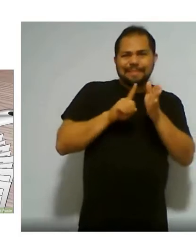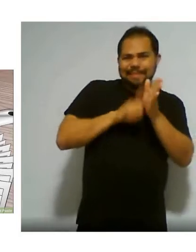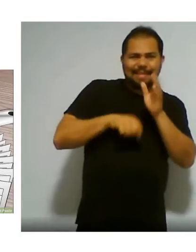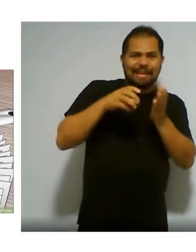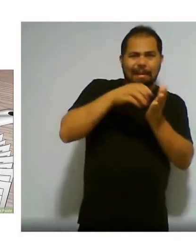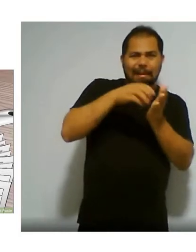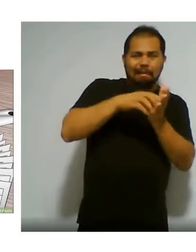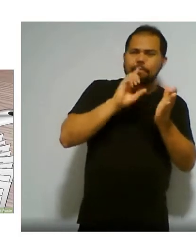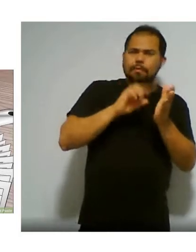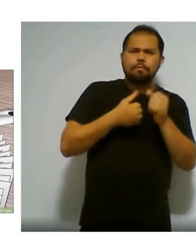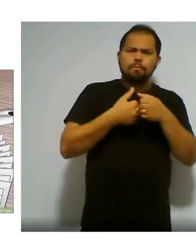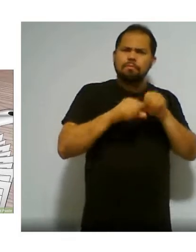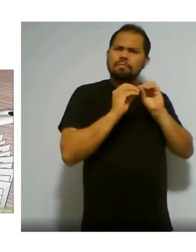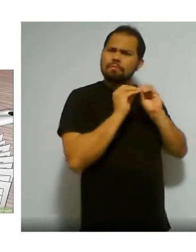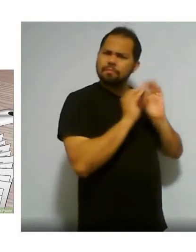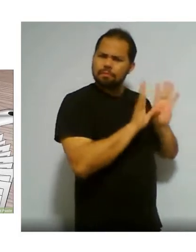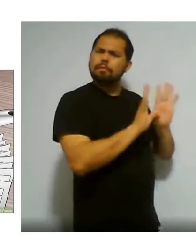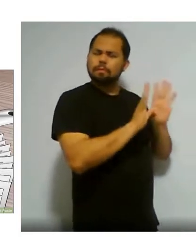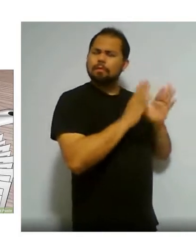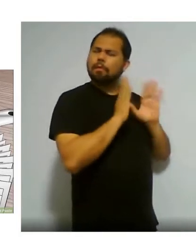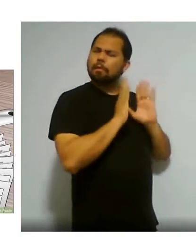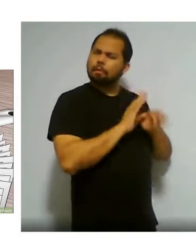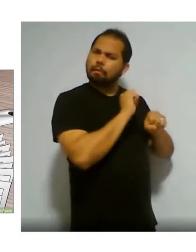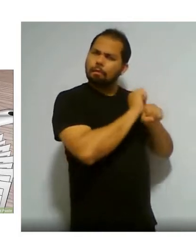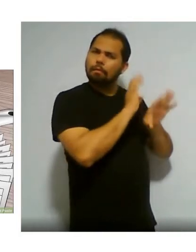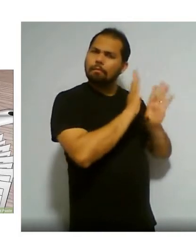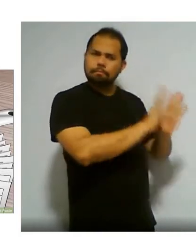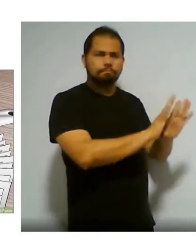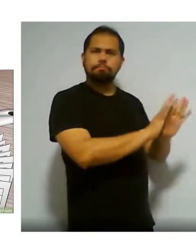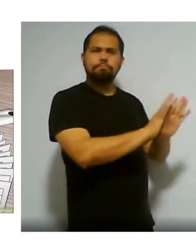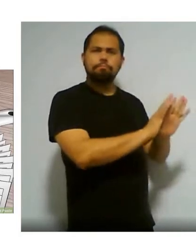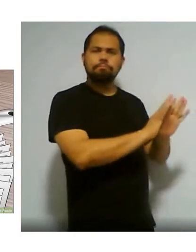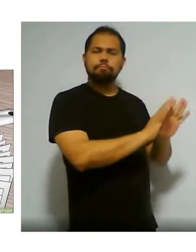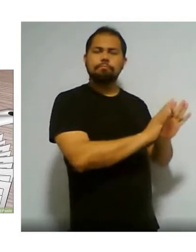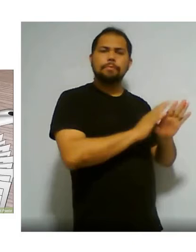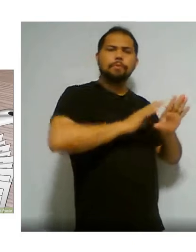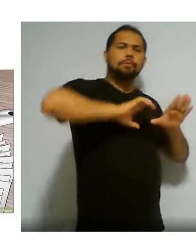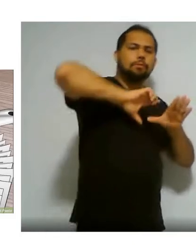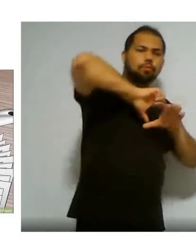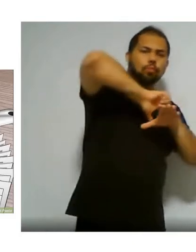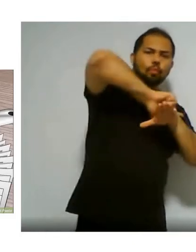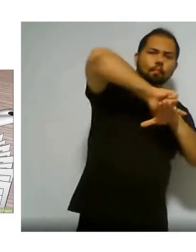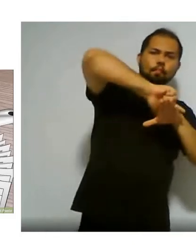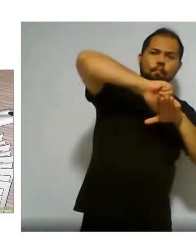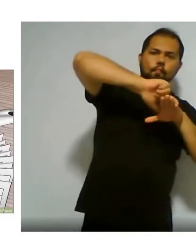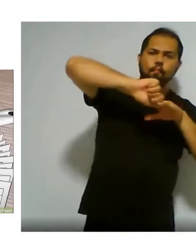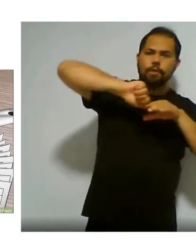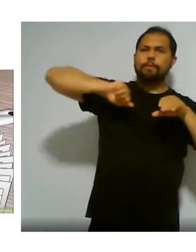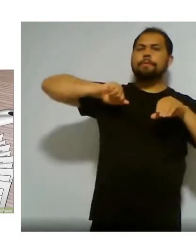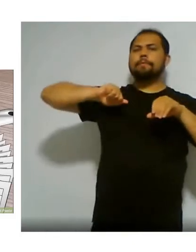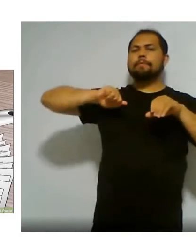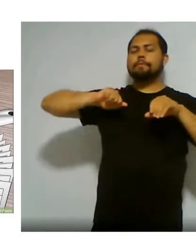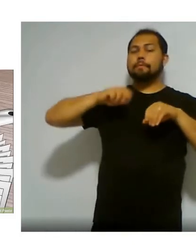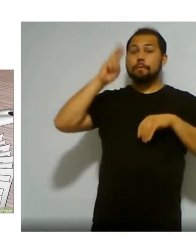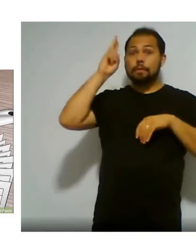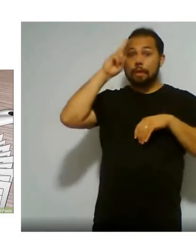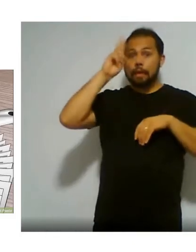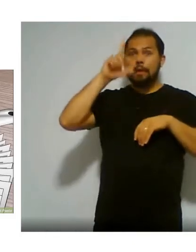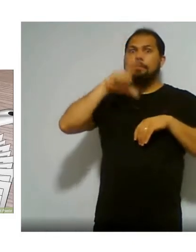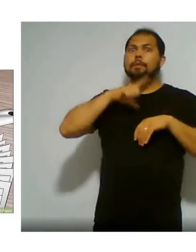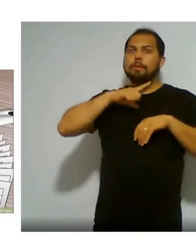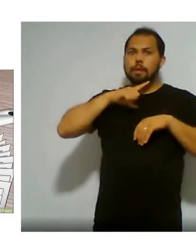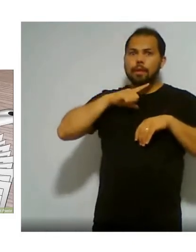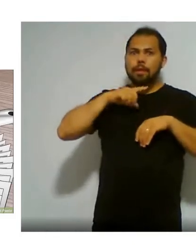aqui no seu local específico, dentro da gaiola, e faz a limpeza com um pano. Lembra, existe um pano específico para dar